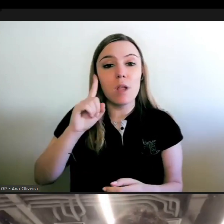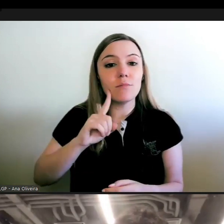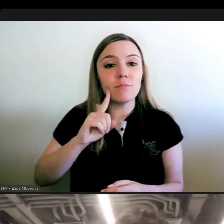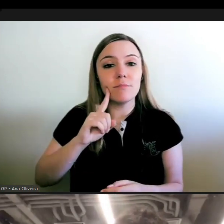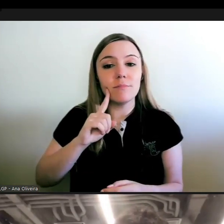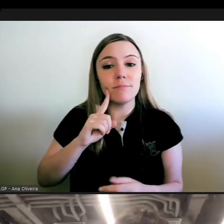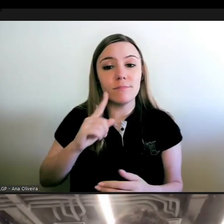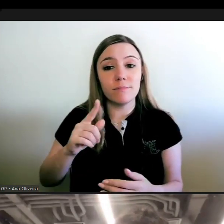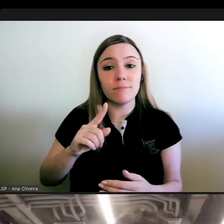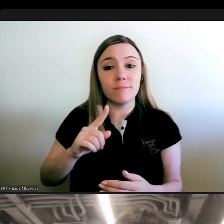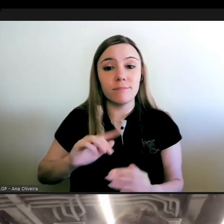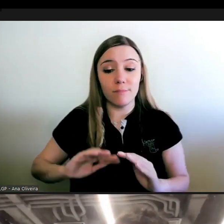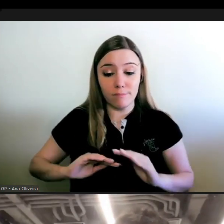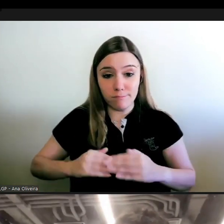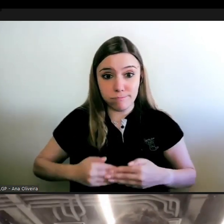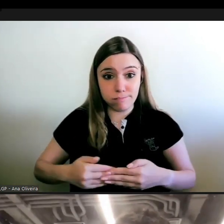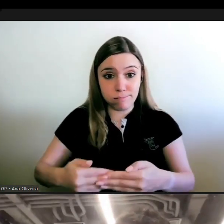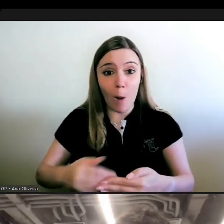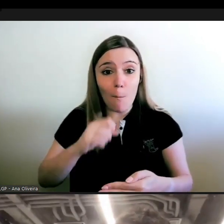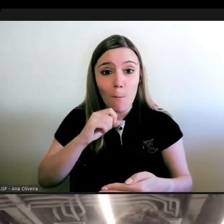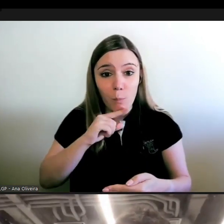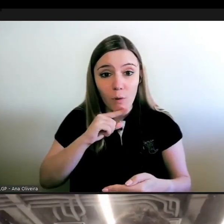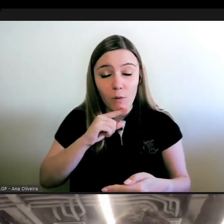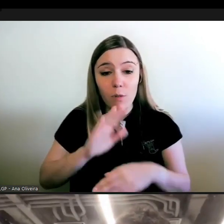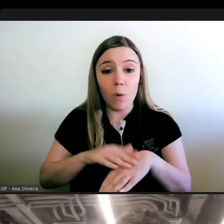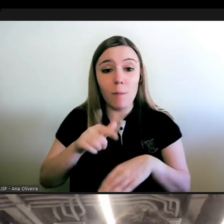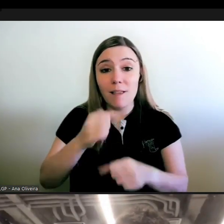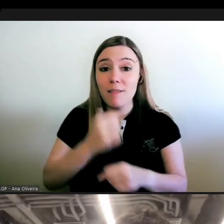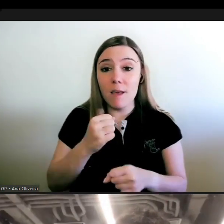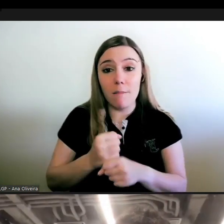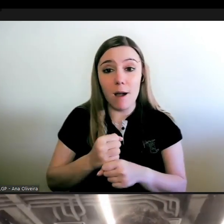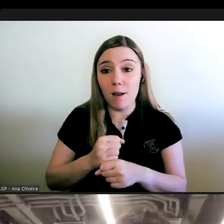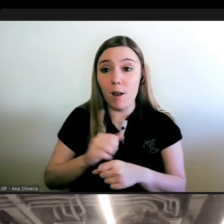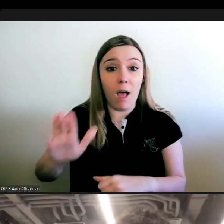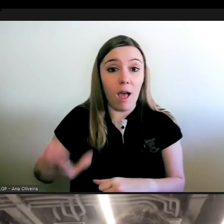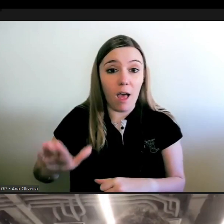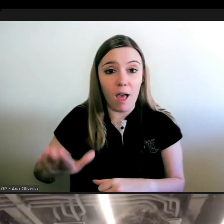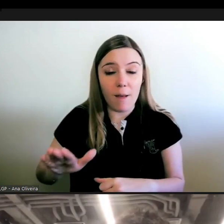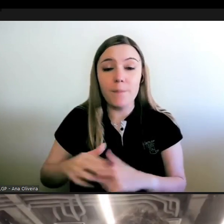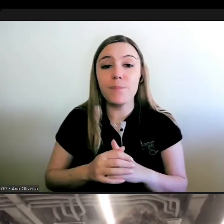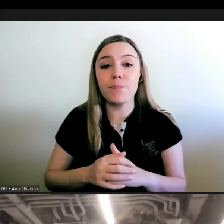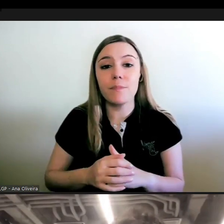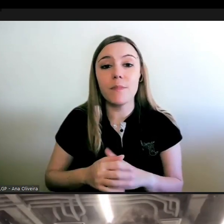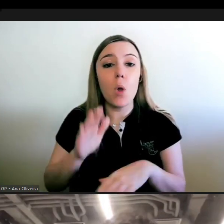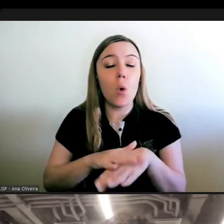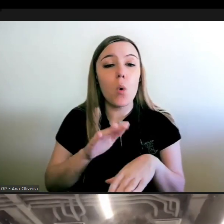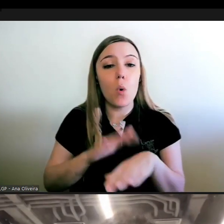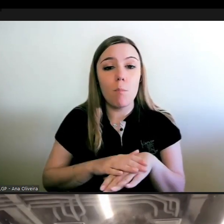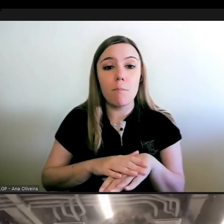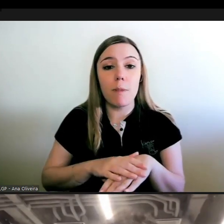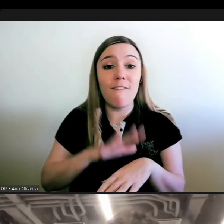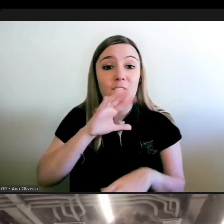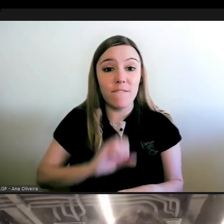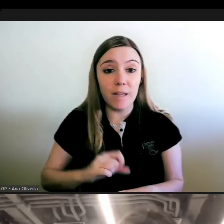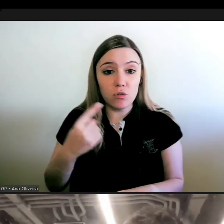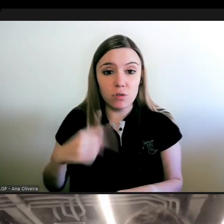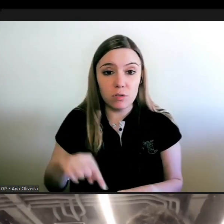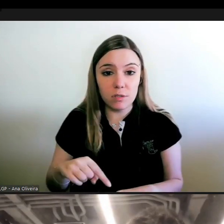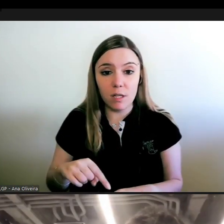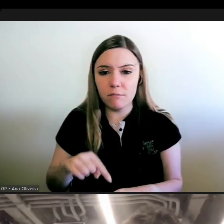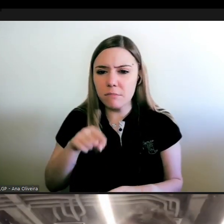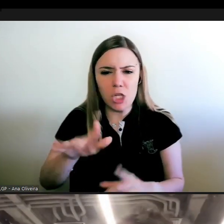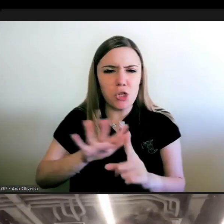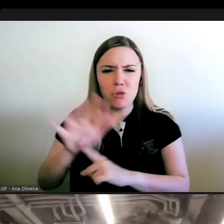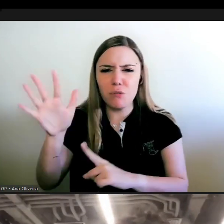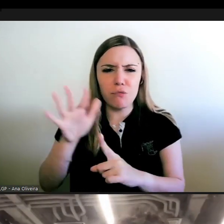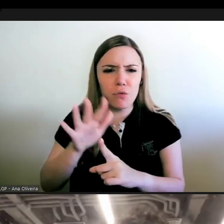conseguem engravidar e que têm que se ausentar do trabalho, e que o facto de serem mães não interrompa, não interfira nem